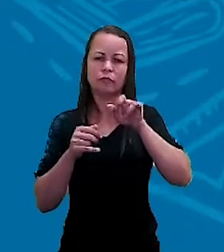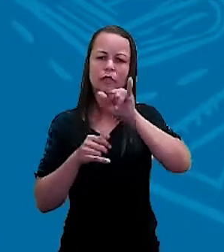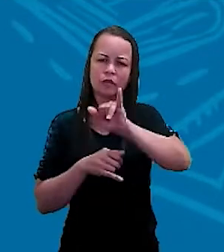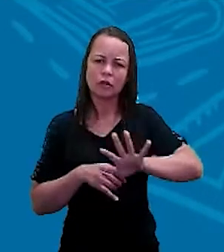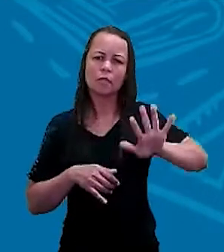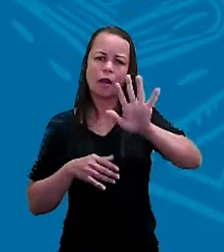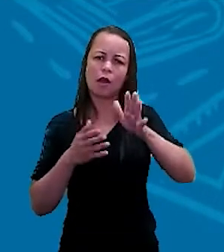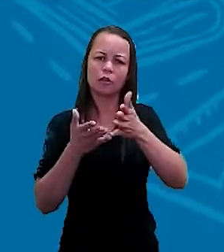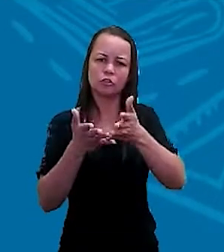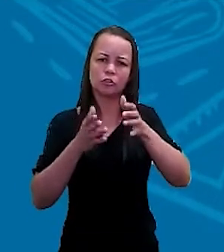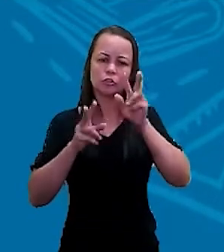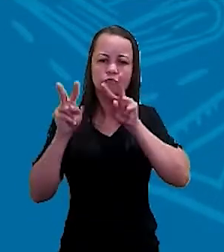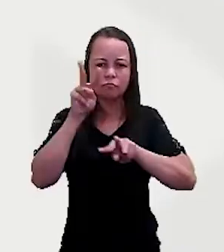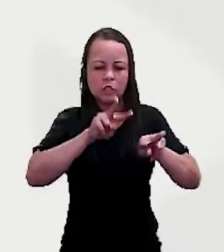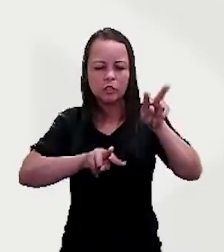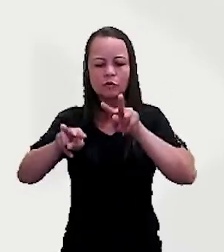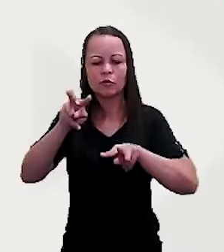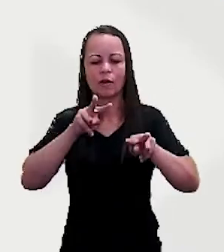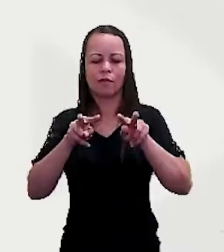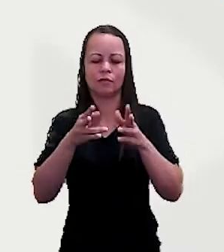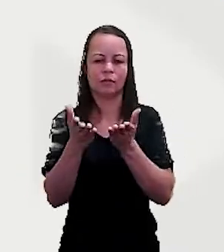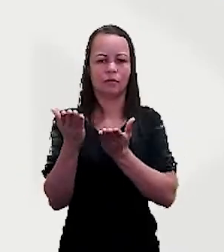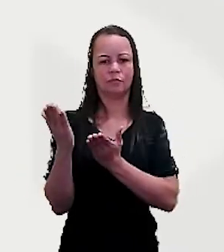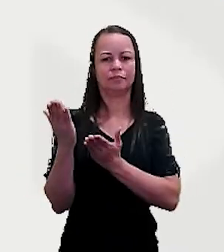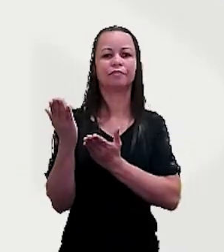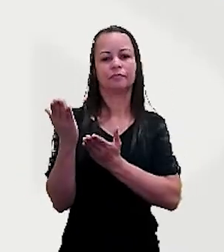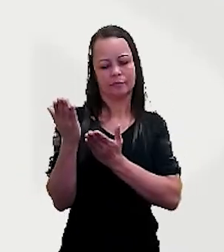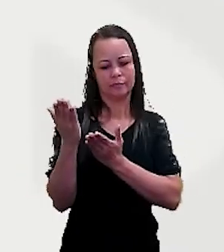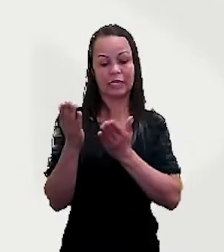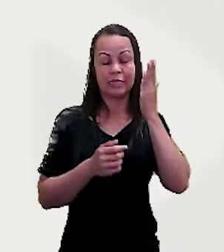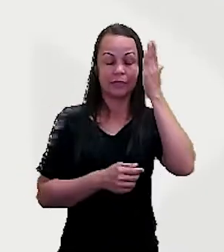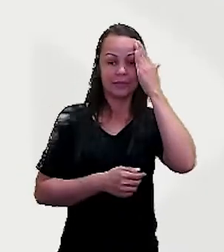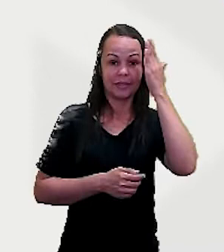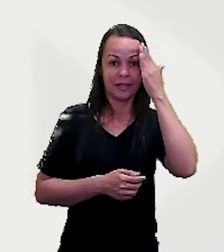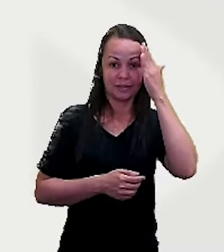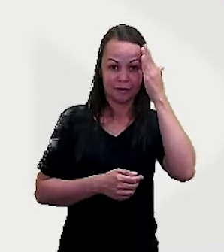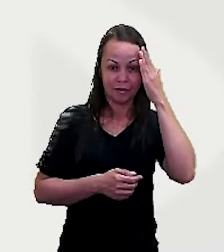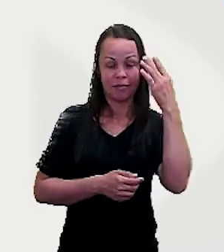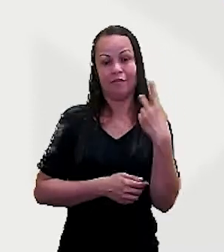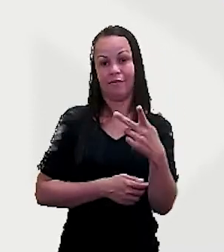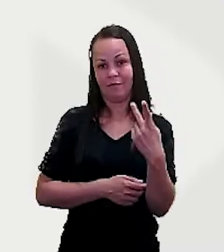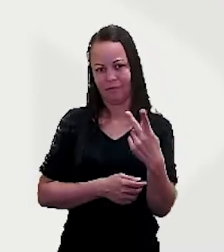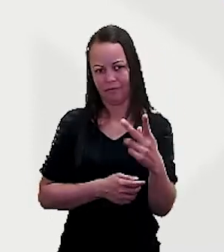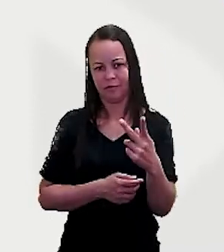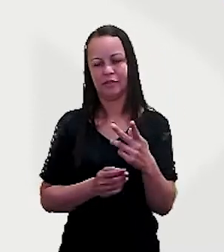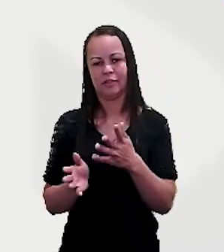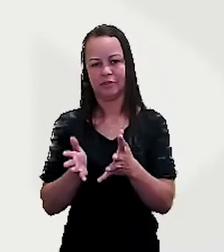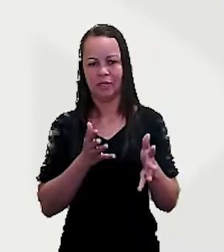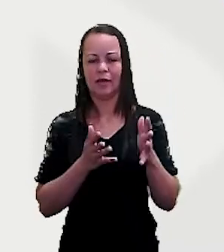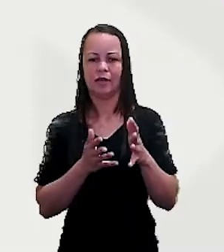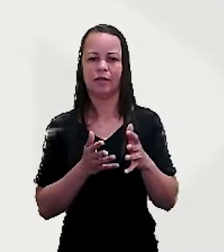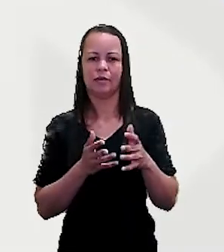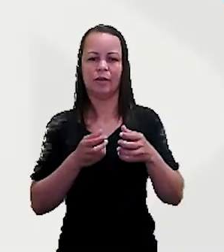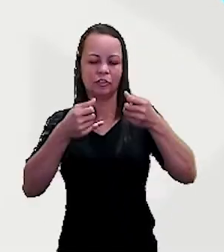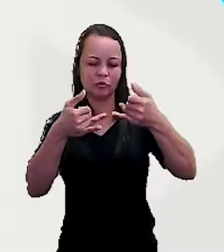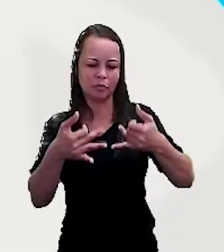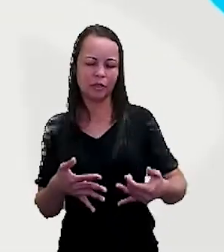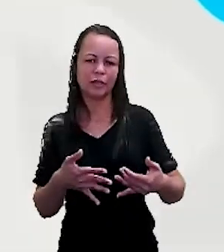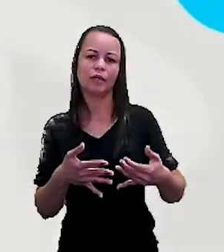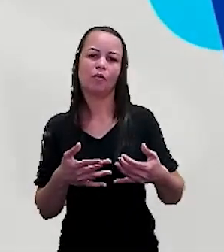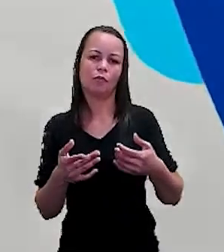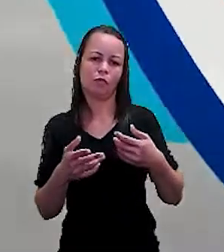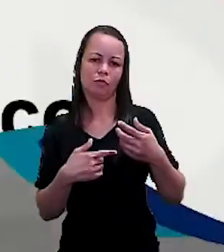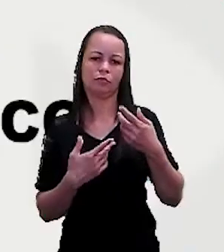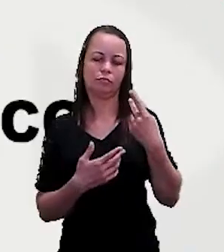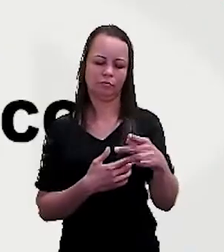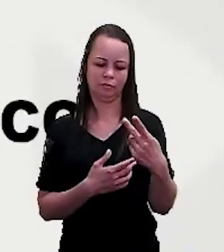essa imagem de novo aí, por favor, produção, para que esse aluno possa se localizar anatomicamente, né? Para daí a gente falar um pouquinho também dessa questão